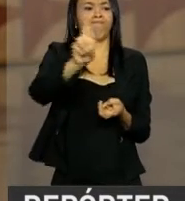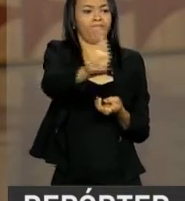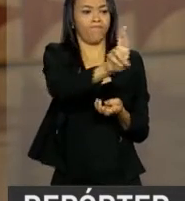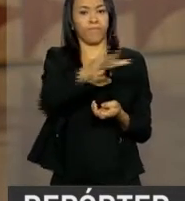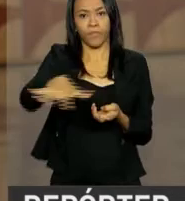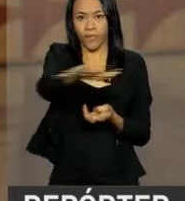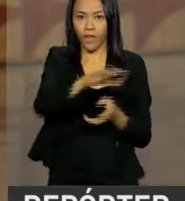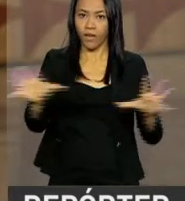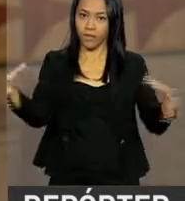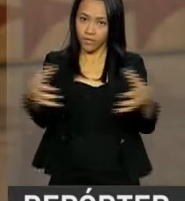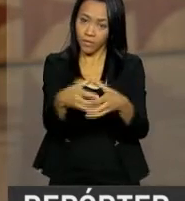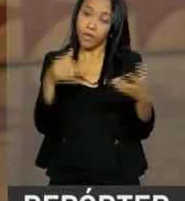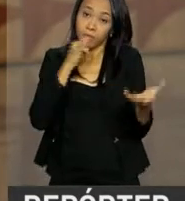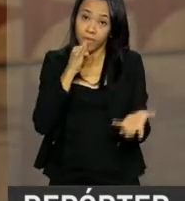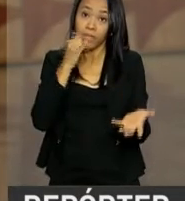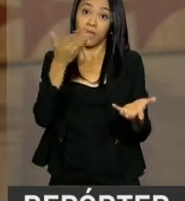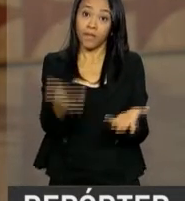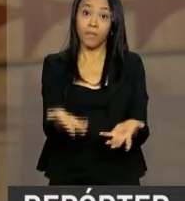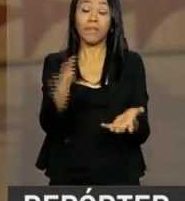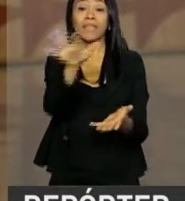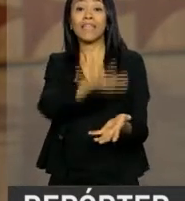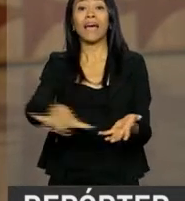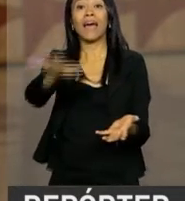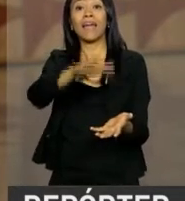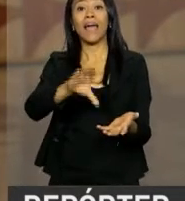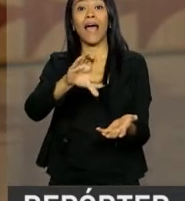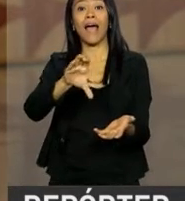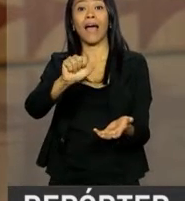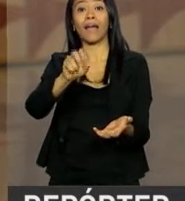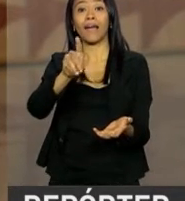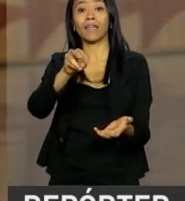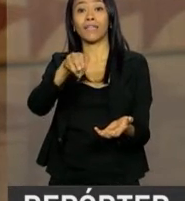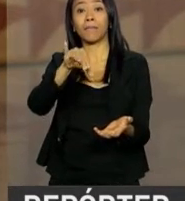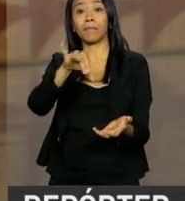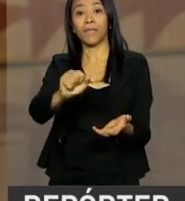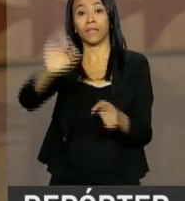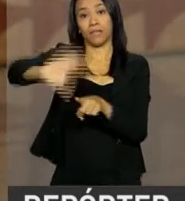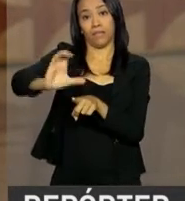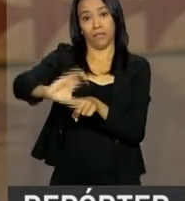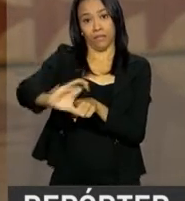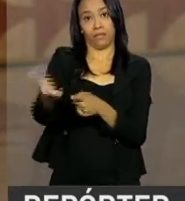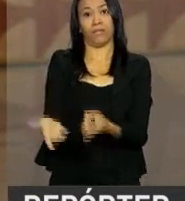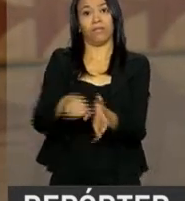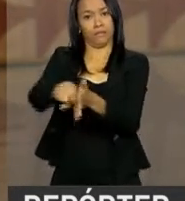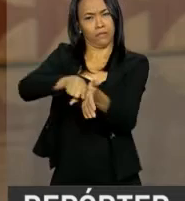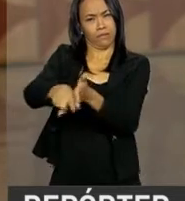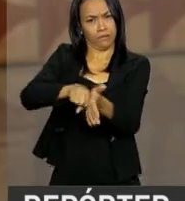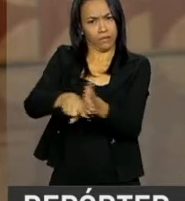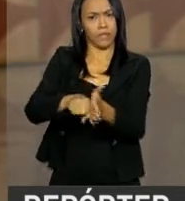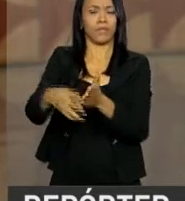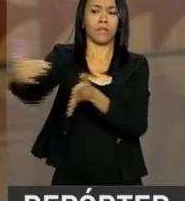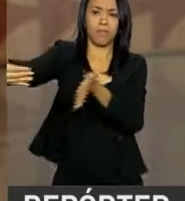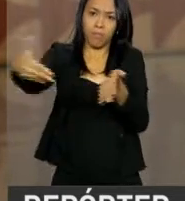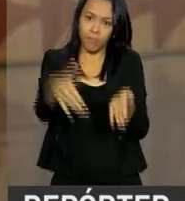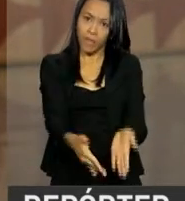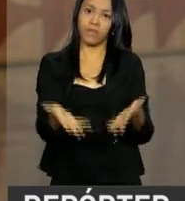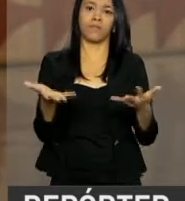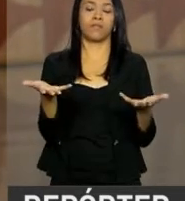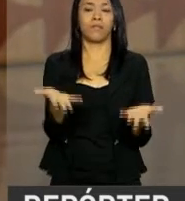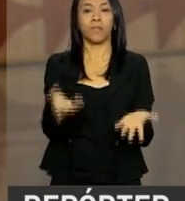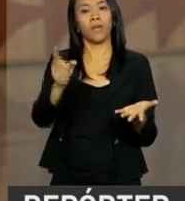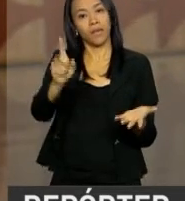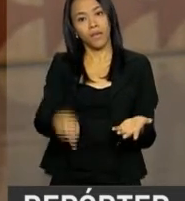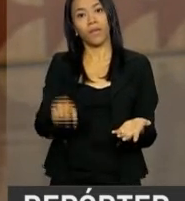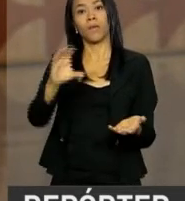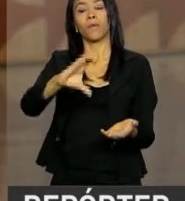setor como a casa minha brasileira de ciências esse conselho ele tem como secretário executivo o ministro gilberto kassab que é o ministro de